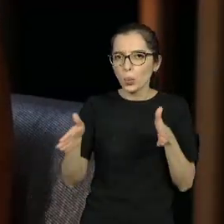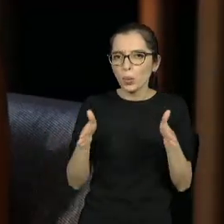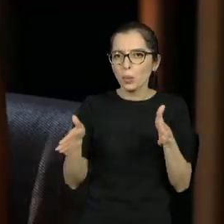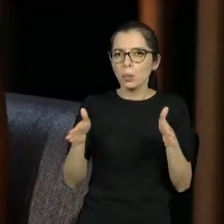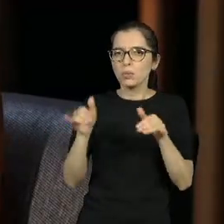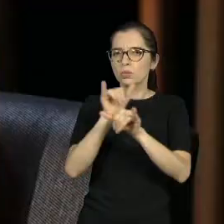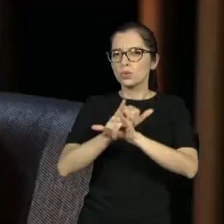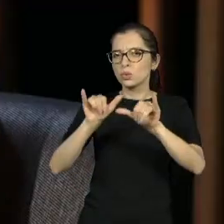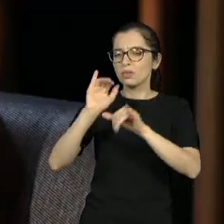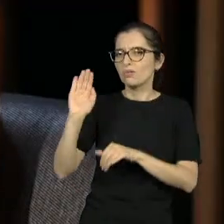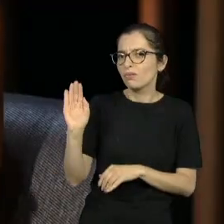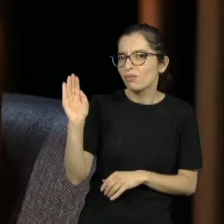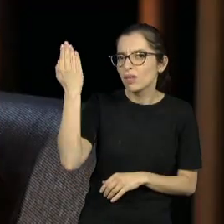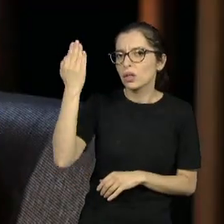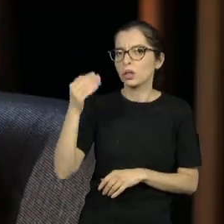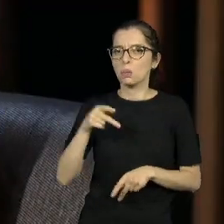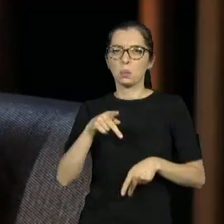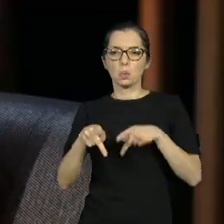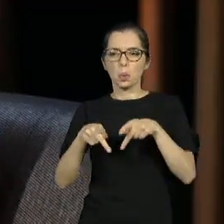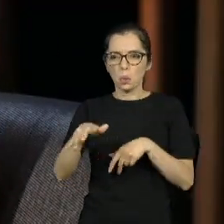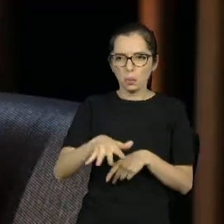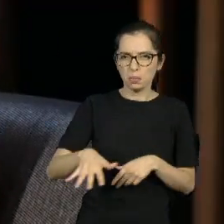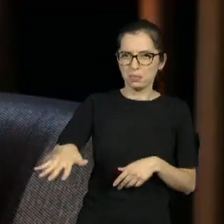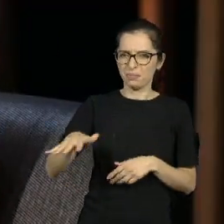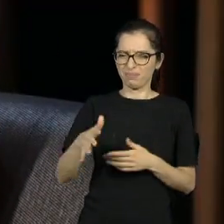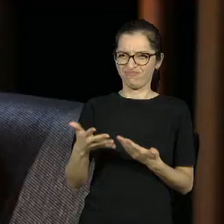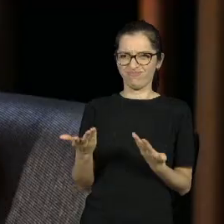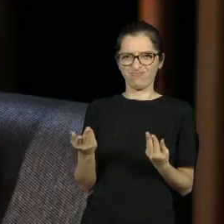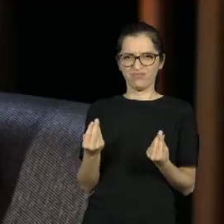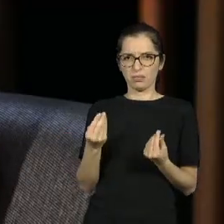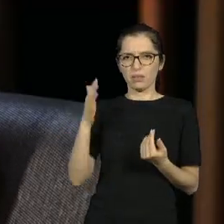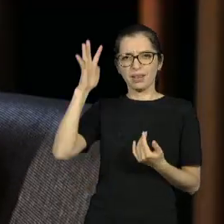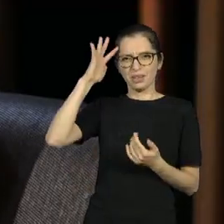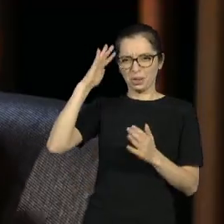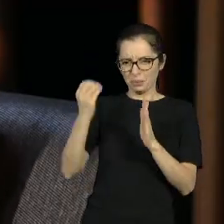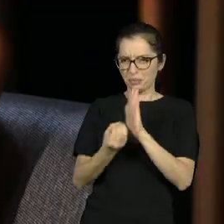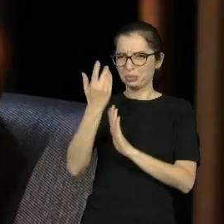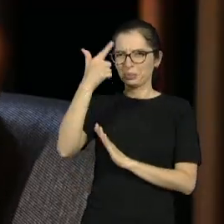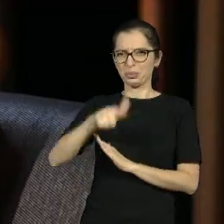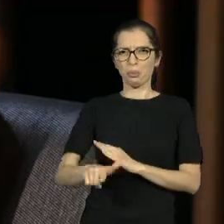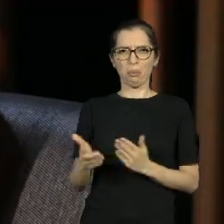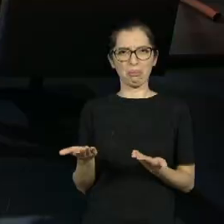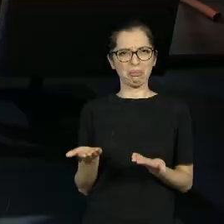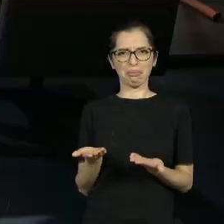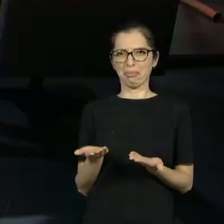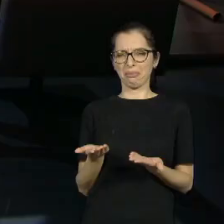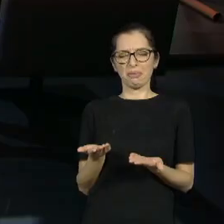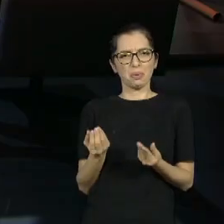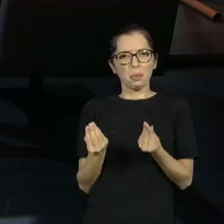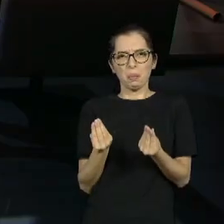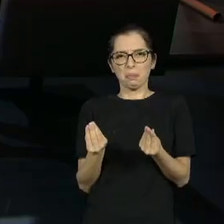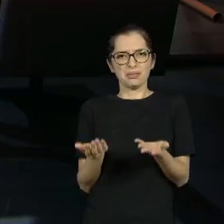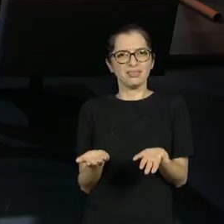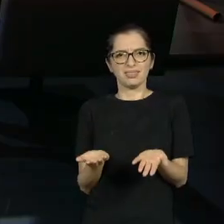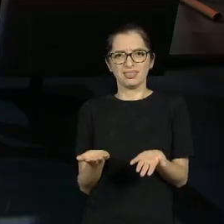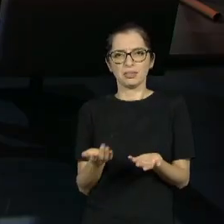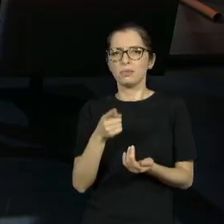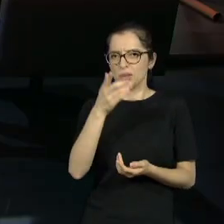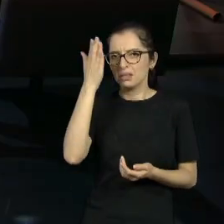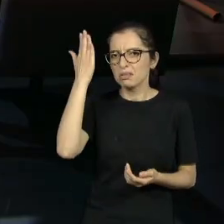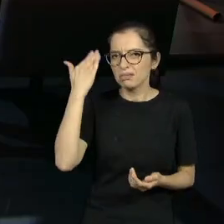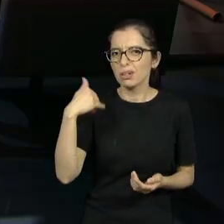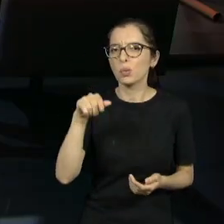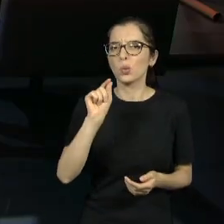fake News faça um Ressurge esse tipo de teoria não é porque nós sabemos você sabe mais que eu que você o meu mestre em comunicação